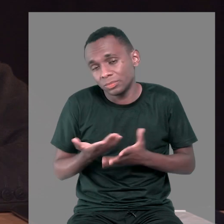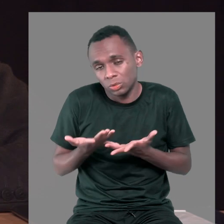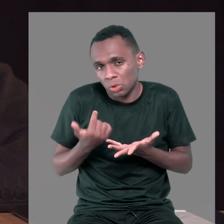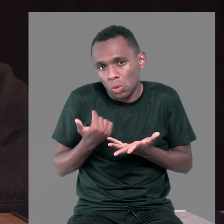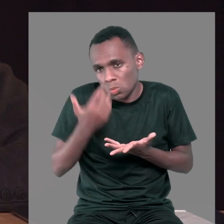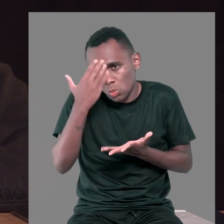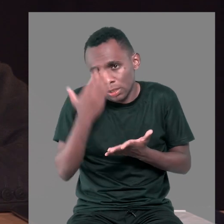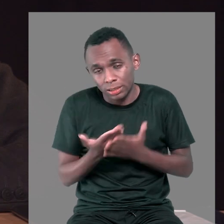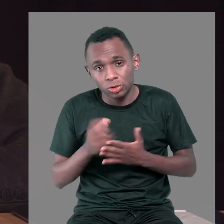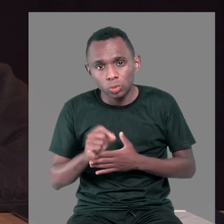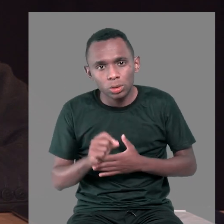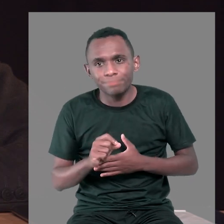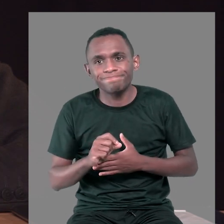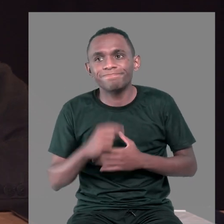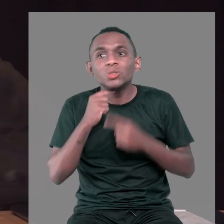Mas...